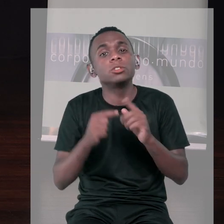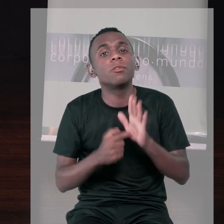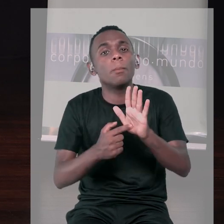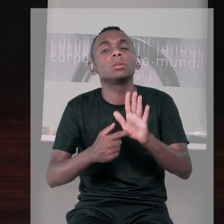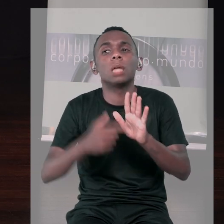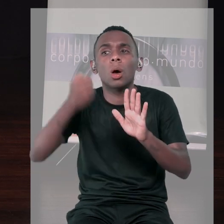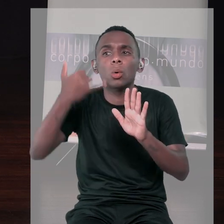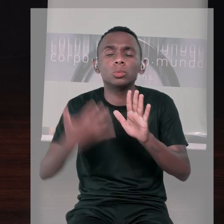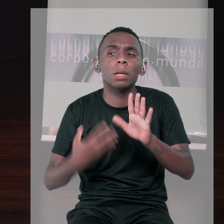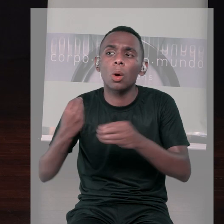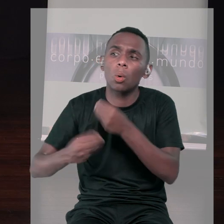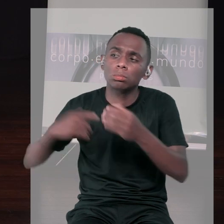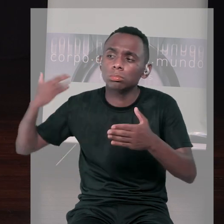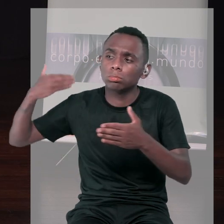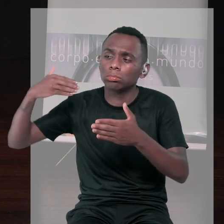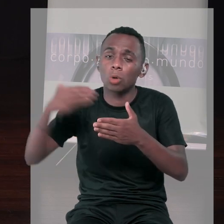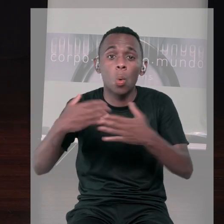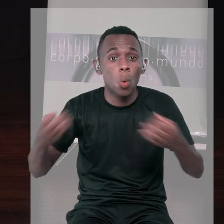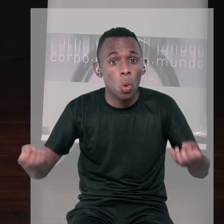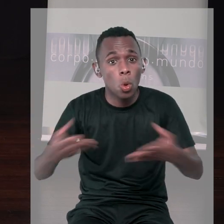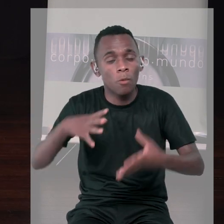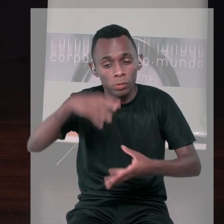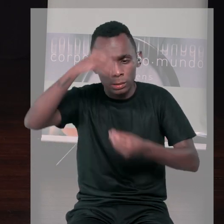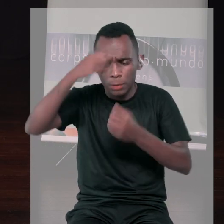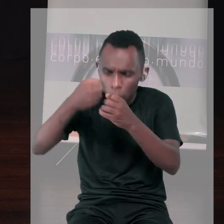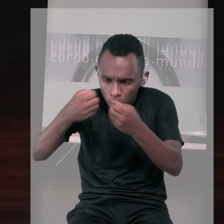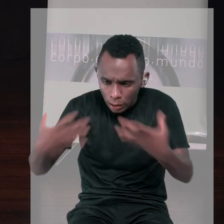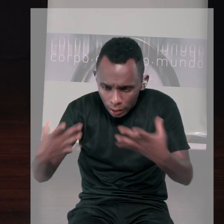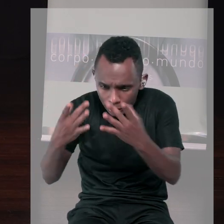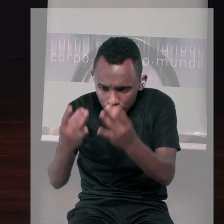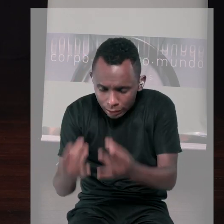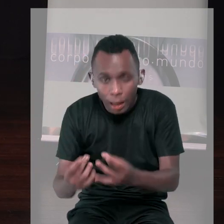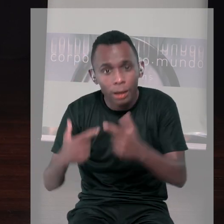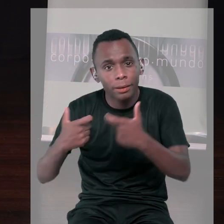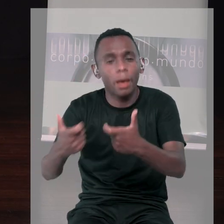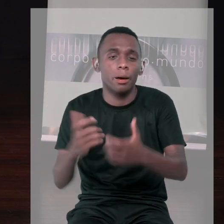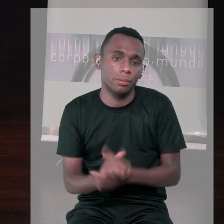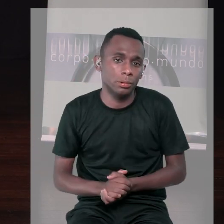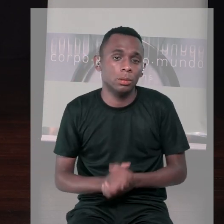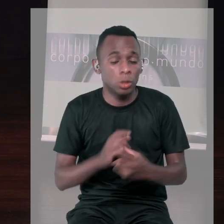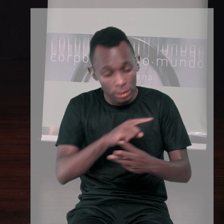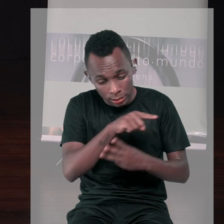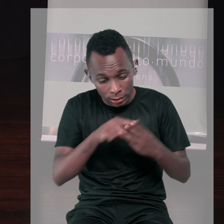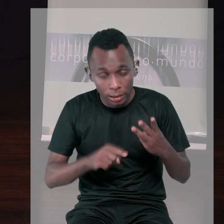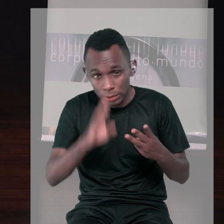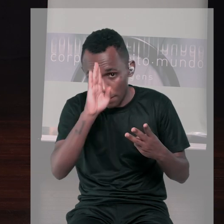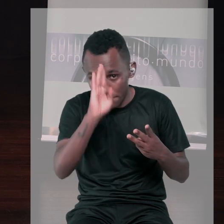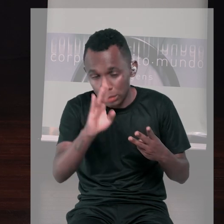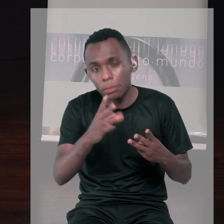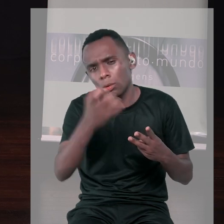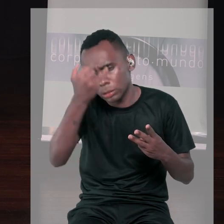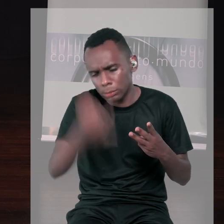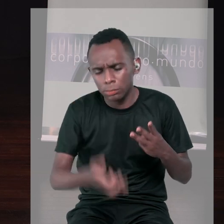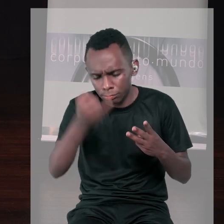forjado um novo espírito da guerra. Escolhi tomar como referência as 3 dimensões que eu citei várias vezes aqui. Ao mesmo